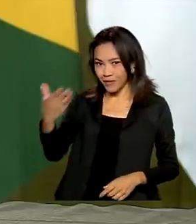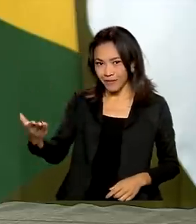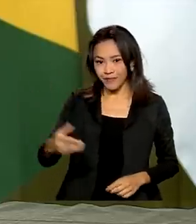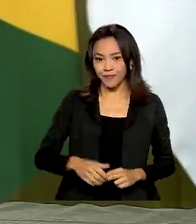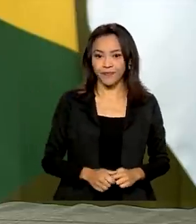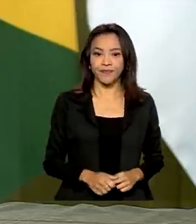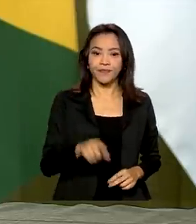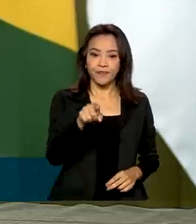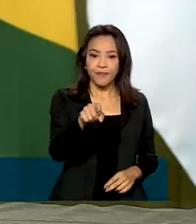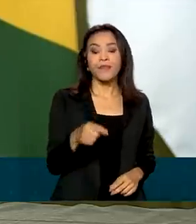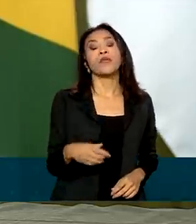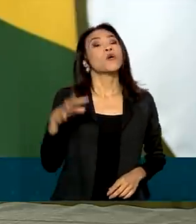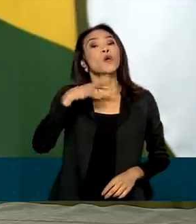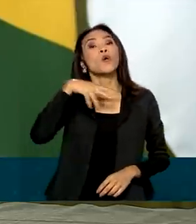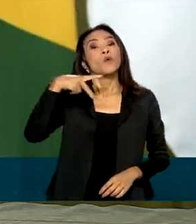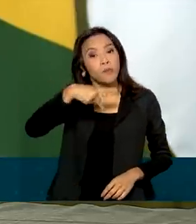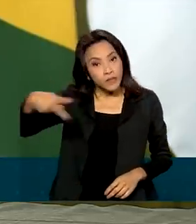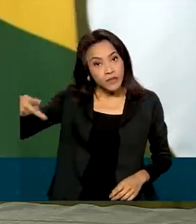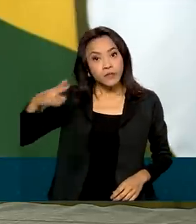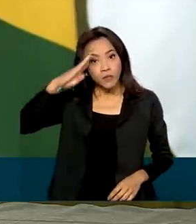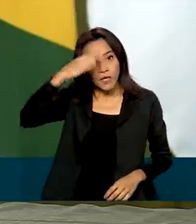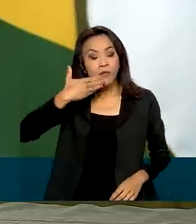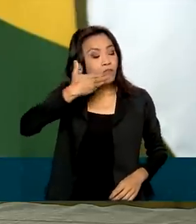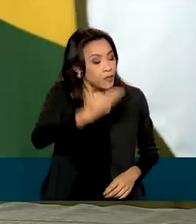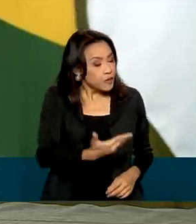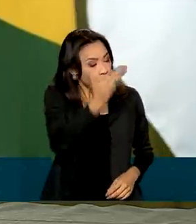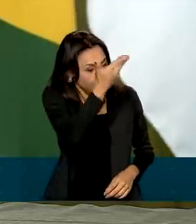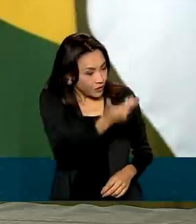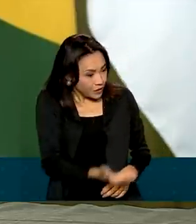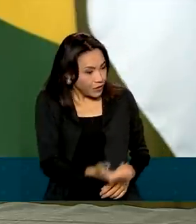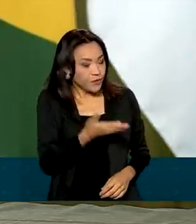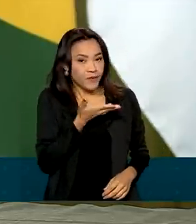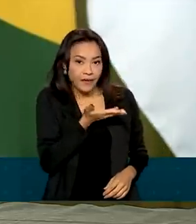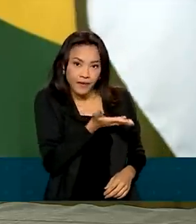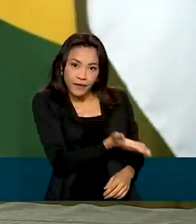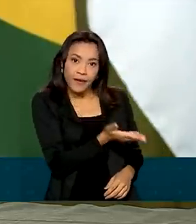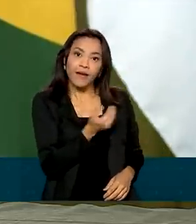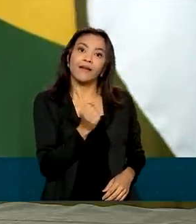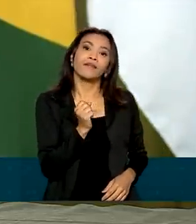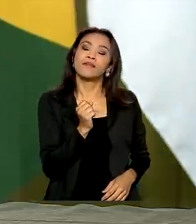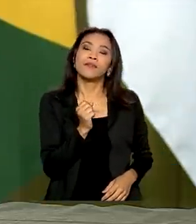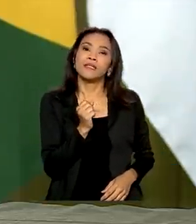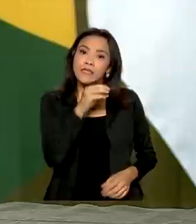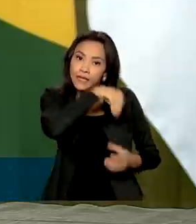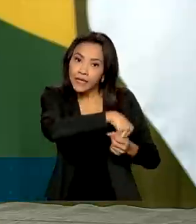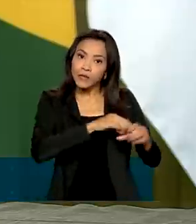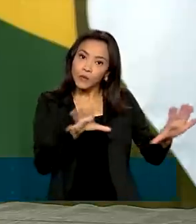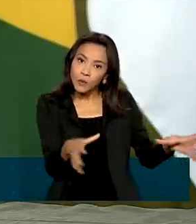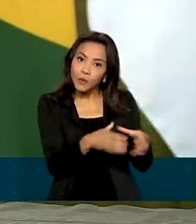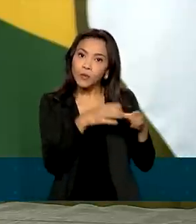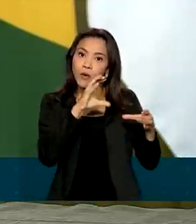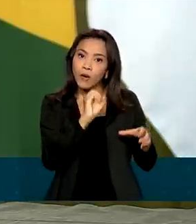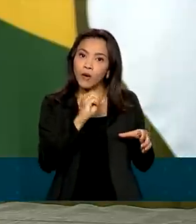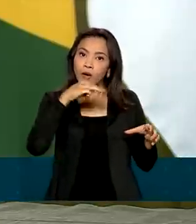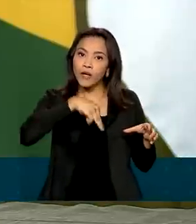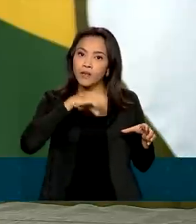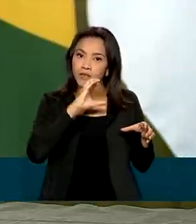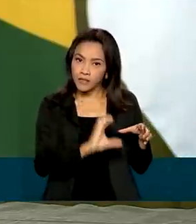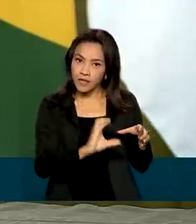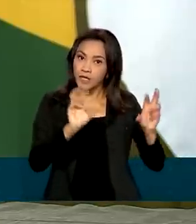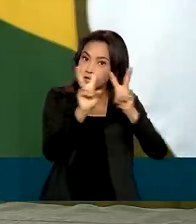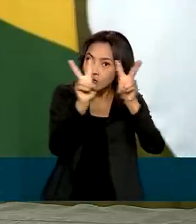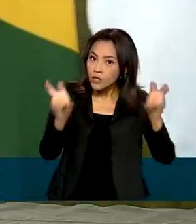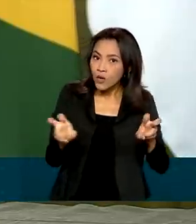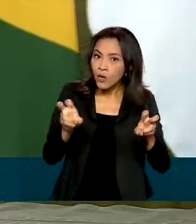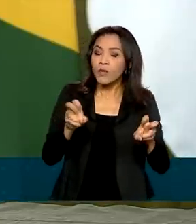Bolsonaro pediu à doutora Nigozzi que considere na OMC lançar uma iniciativa sobre os fertilizantes,